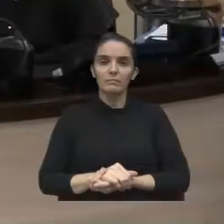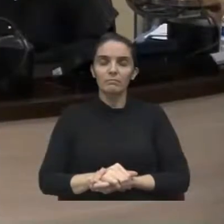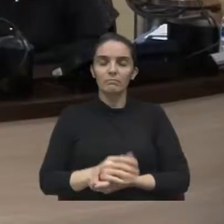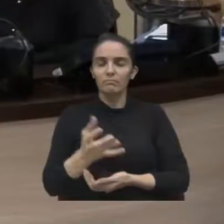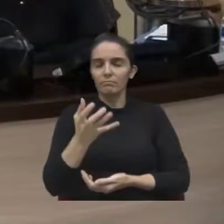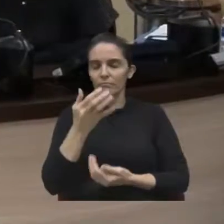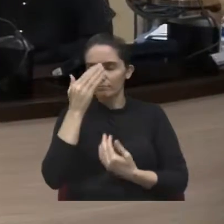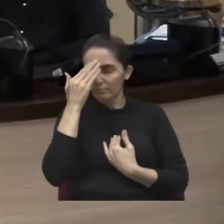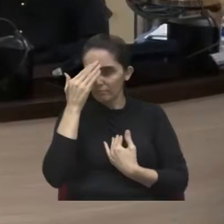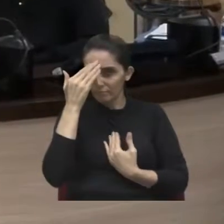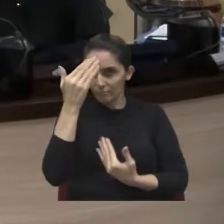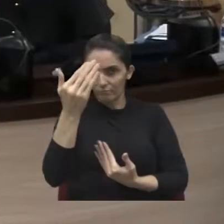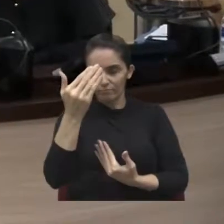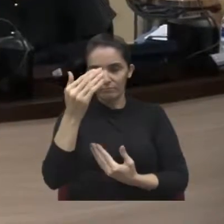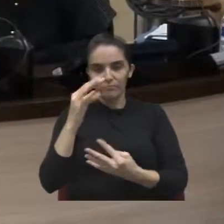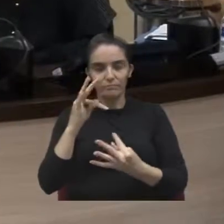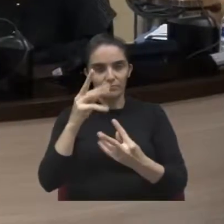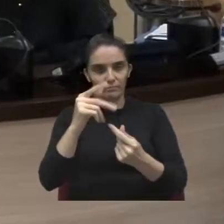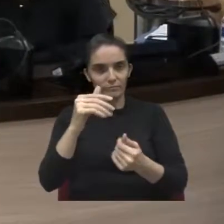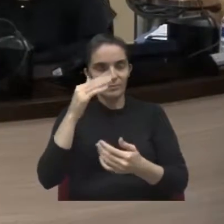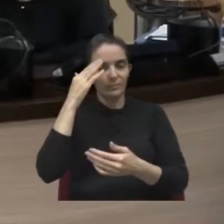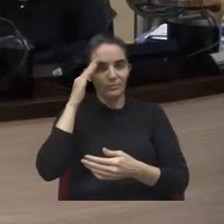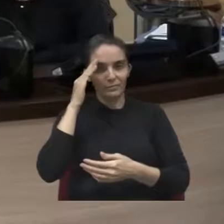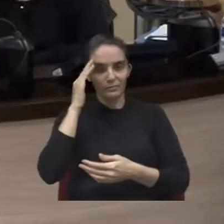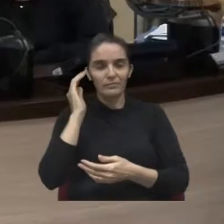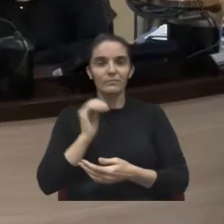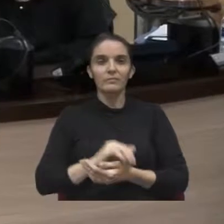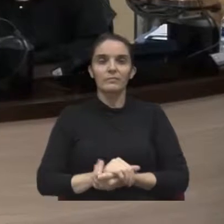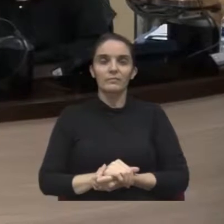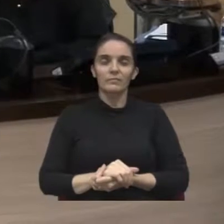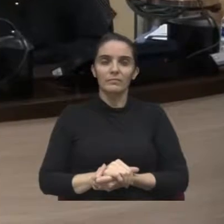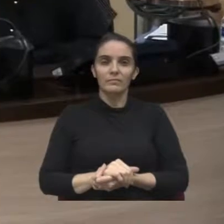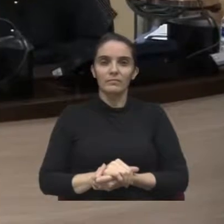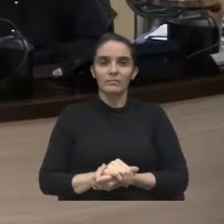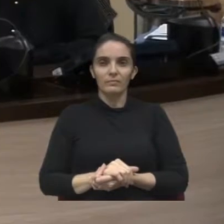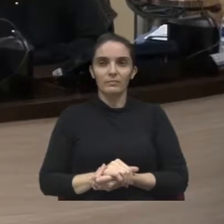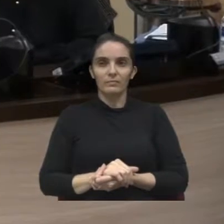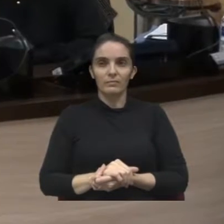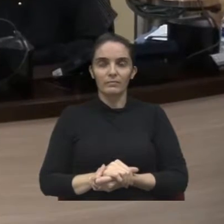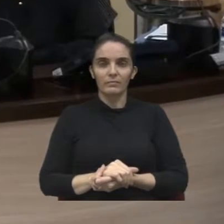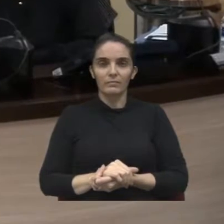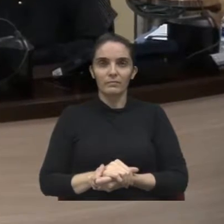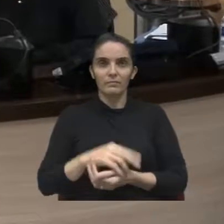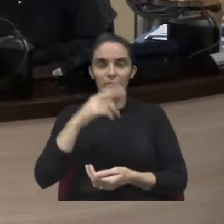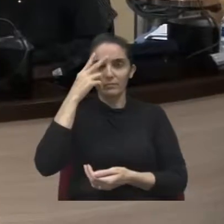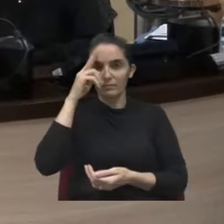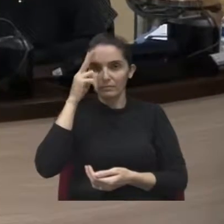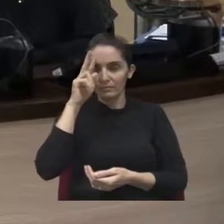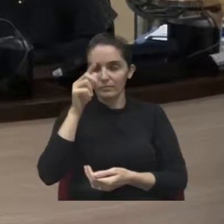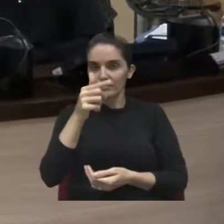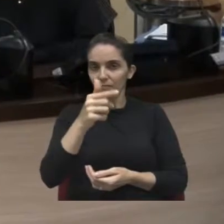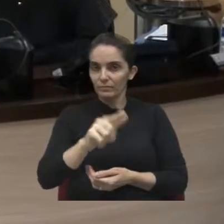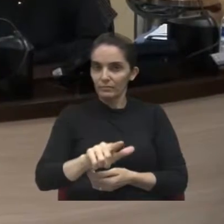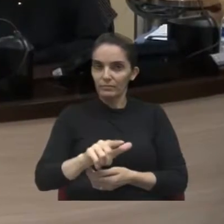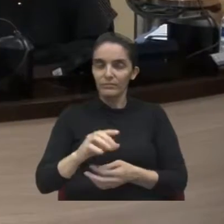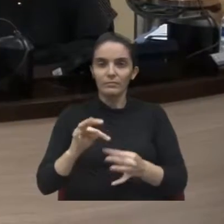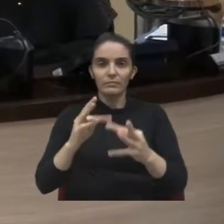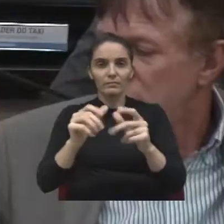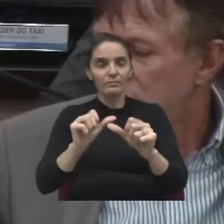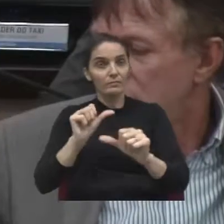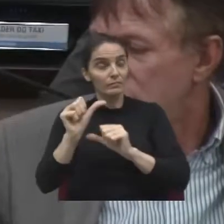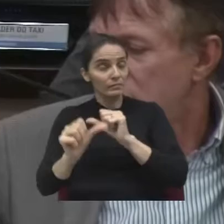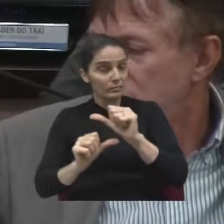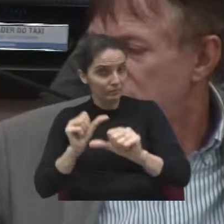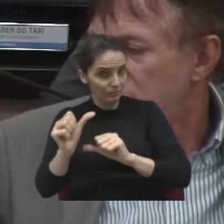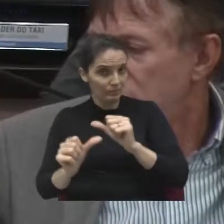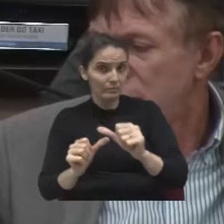a compreensão de todos os vereadores e lembrar que, mais uma vez, toda mudança de hábito, ela